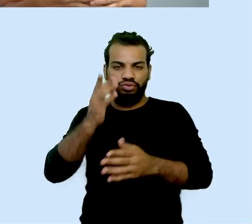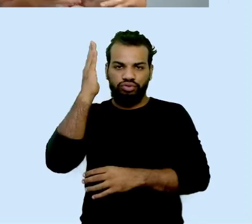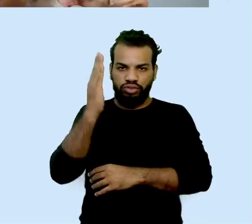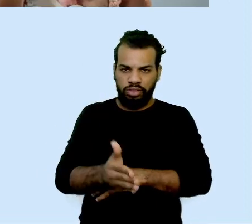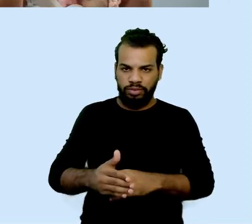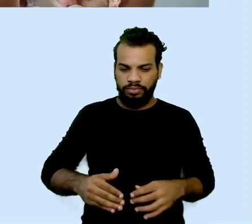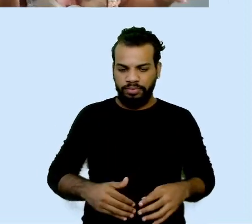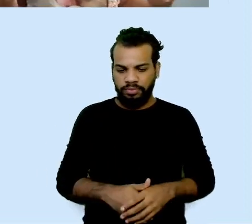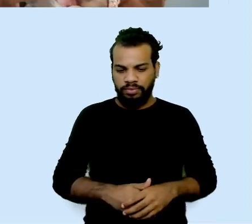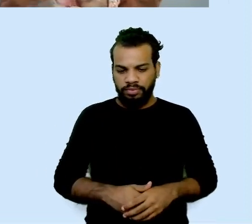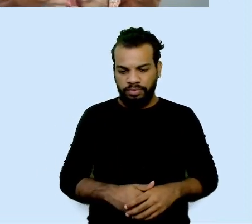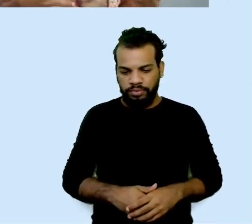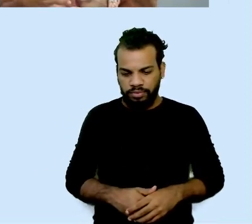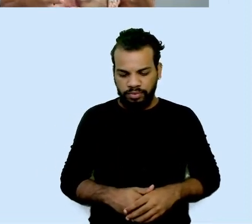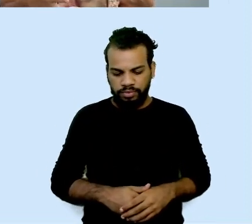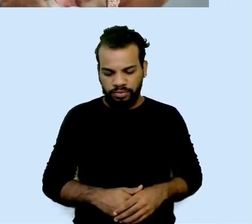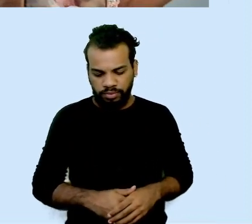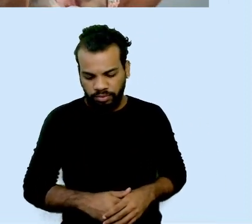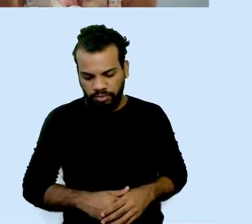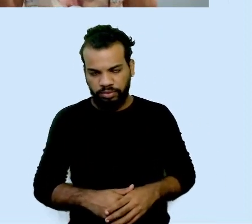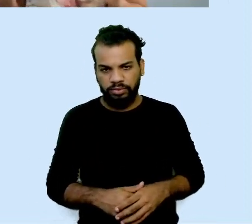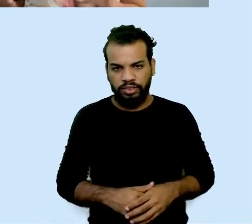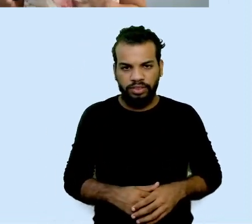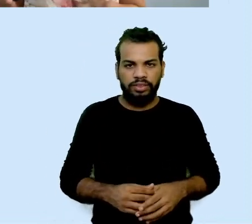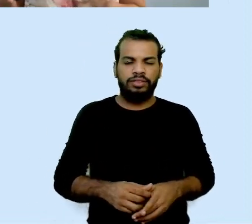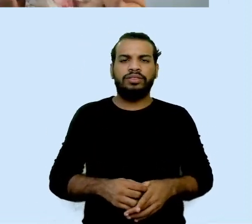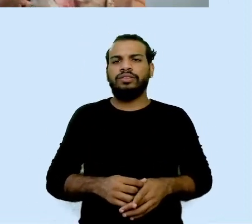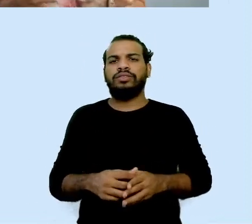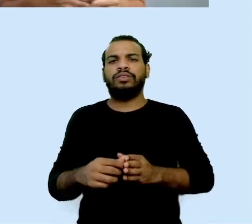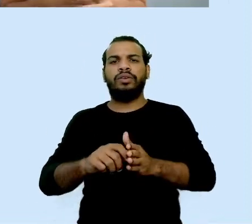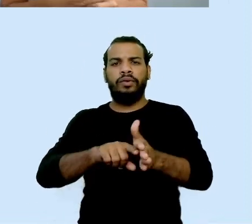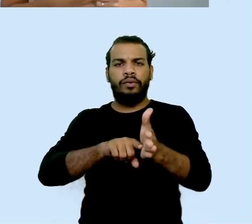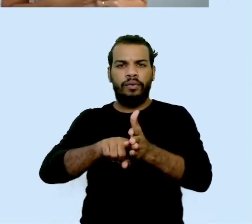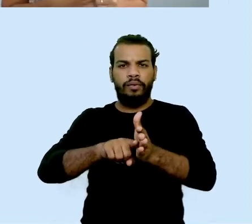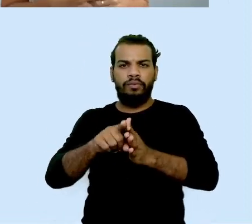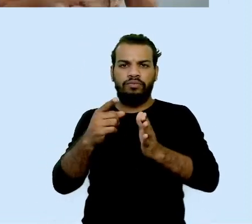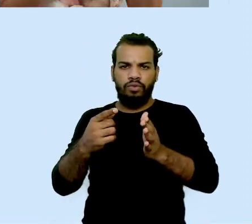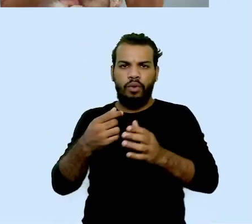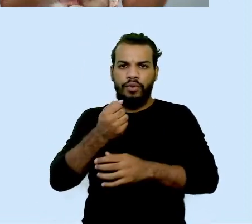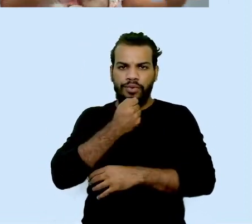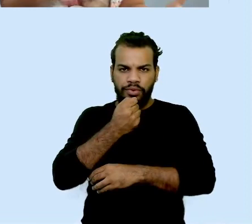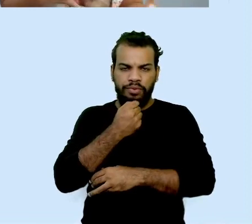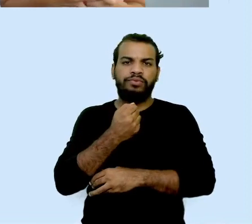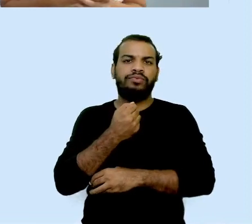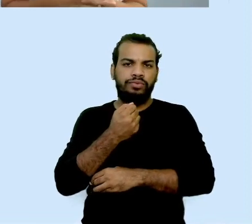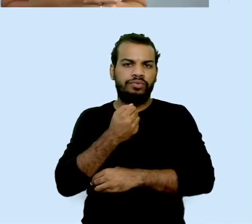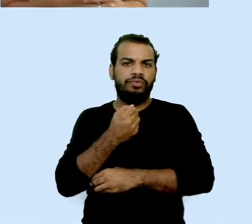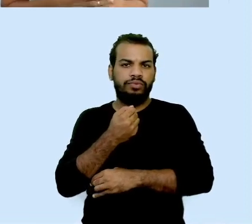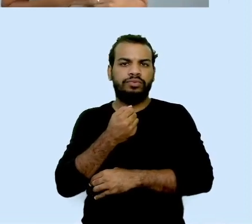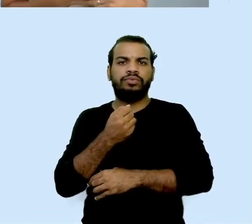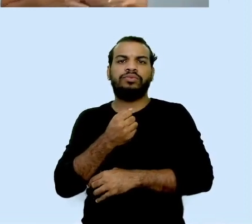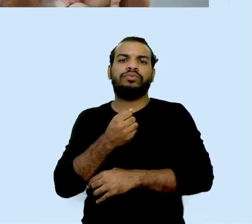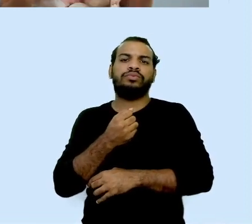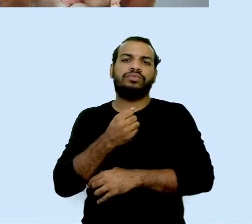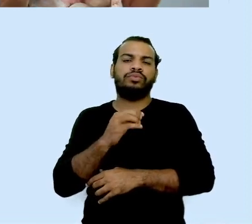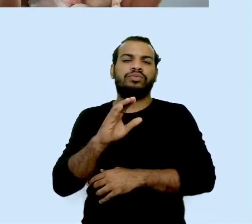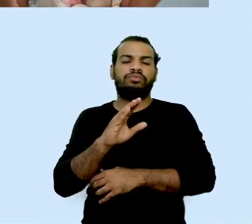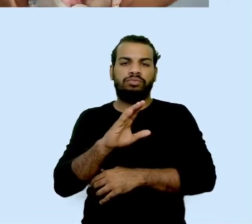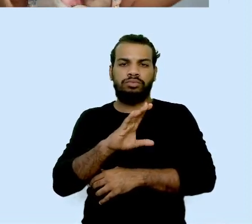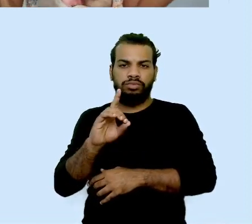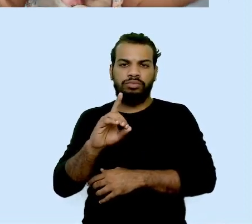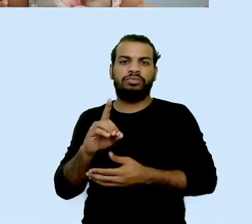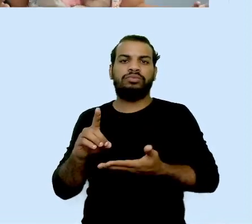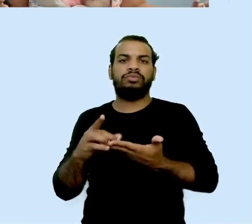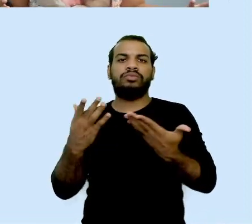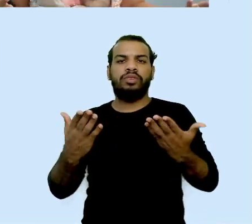ter visto até em pesquisa de YouTube, quando um artista vai para um estúdio gravar, né, um CD, ele vai com um